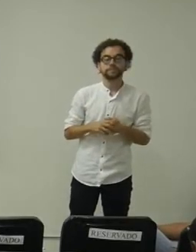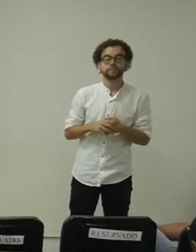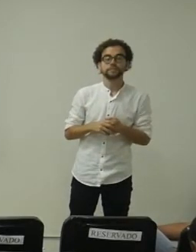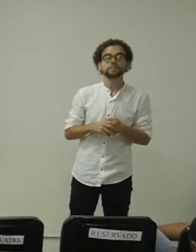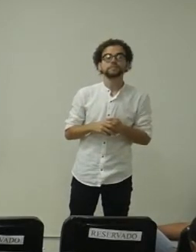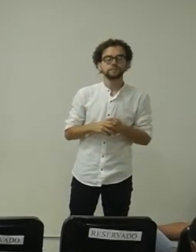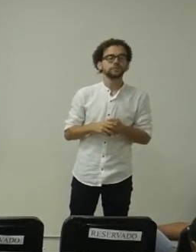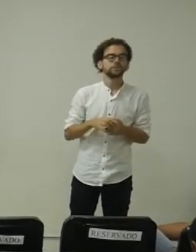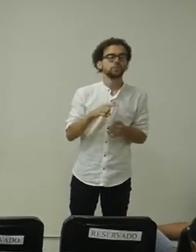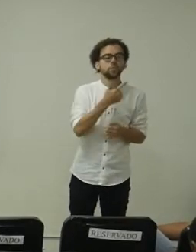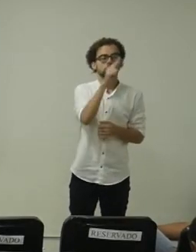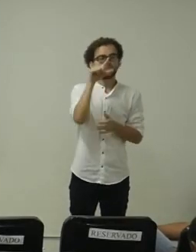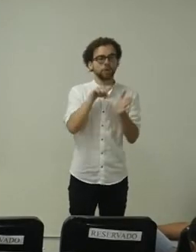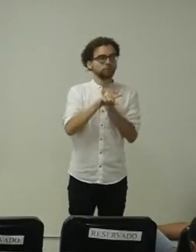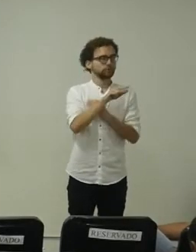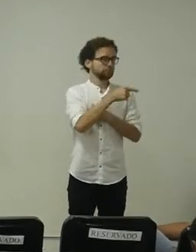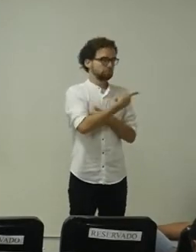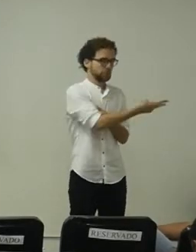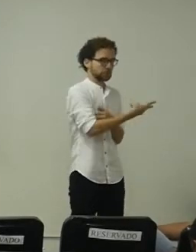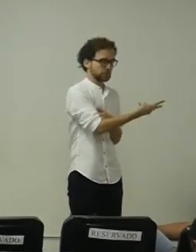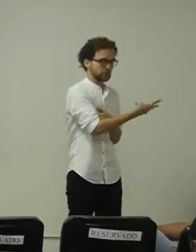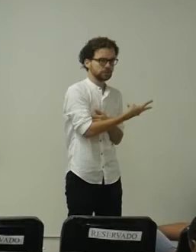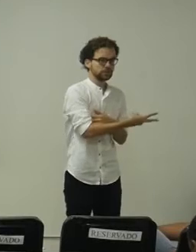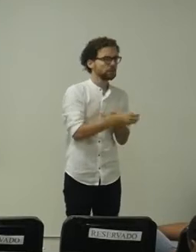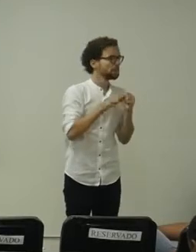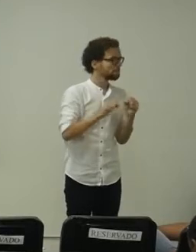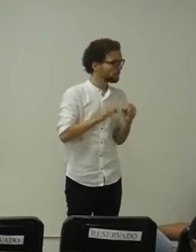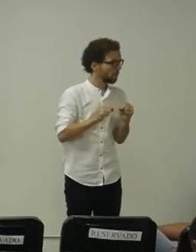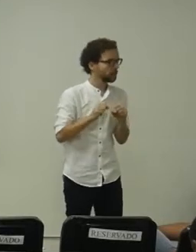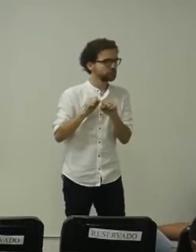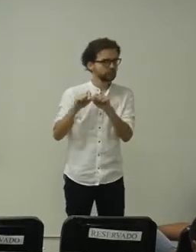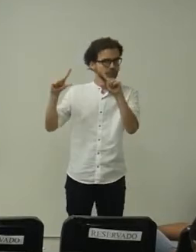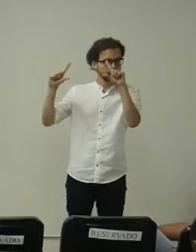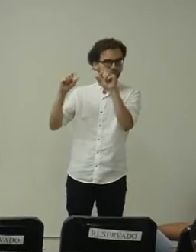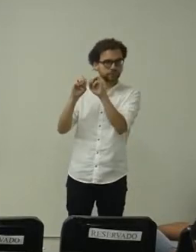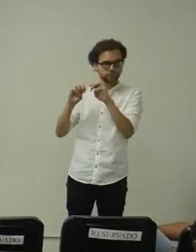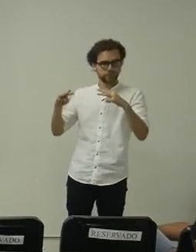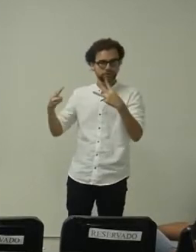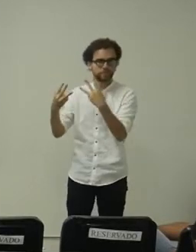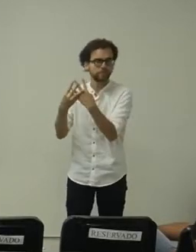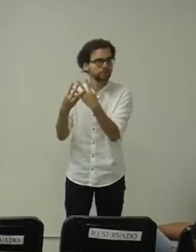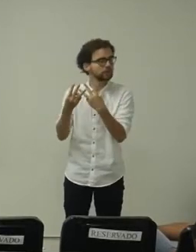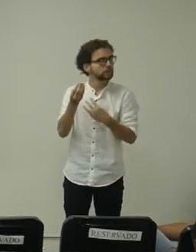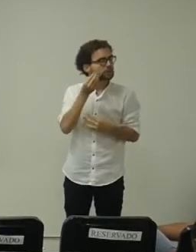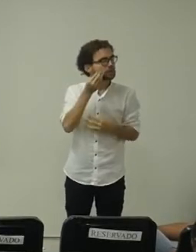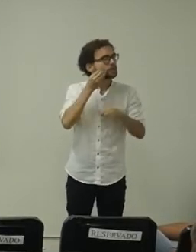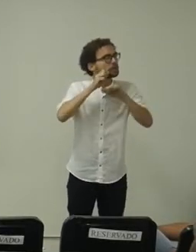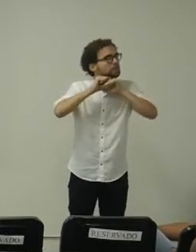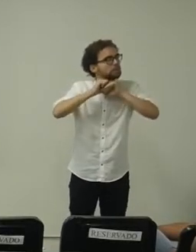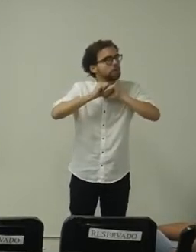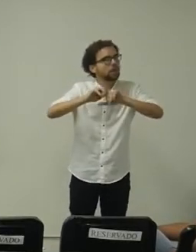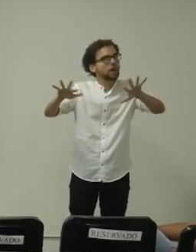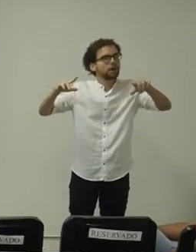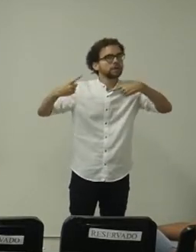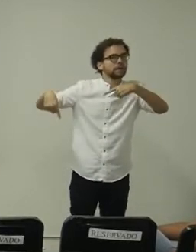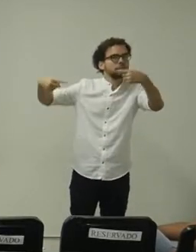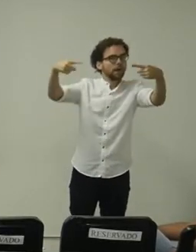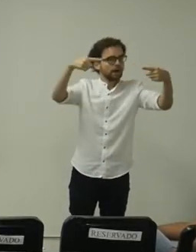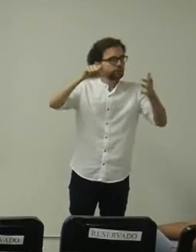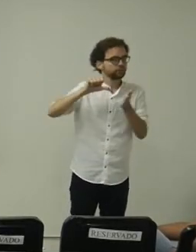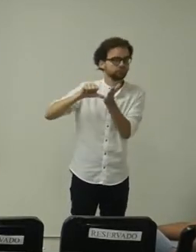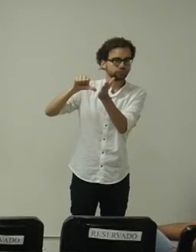Essa é geral. Seria possível disponibilizar os slides para iniciativas de multiplicação desse debate nos